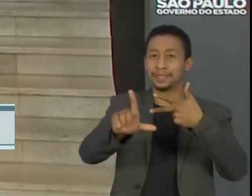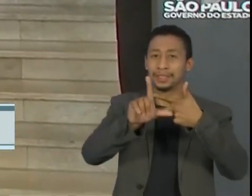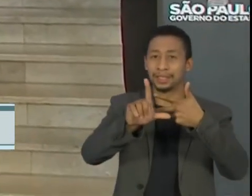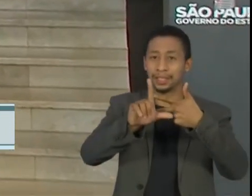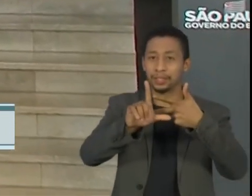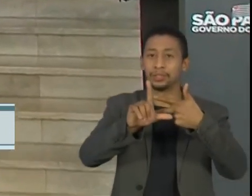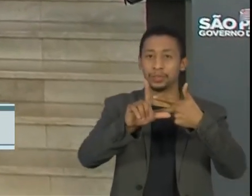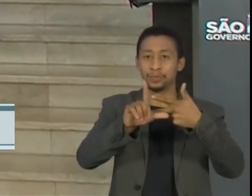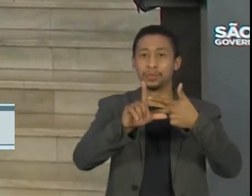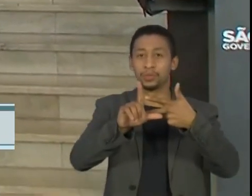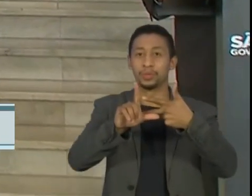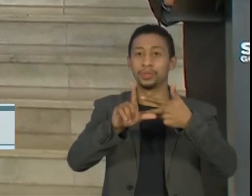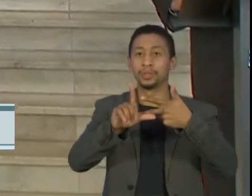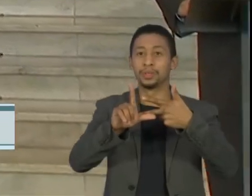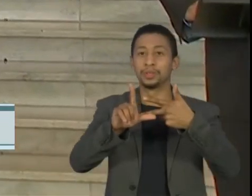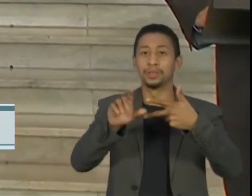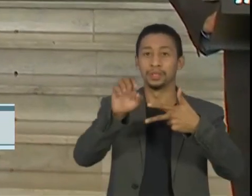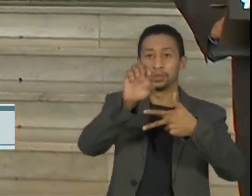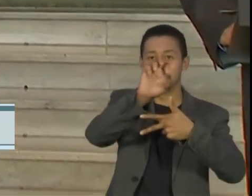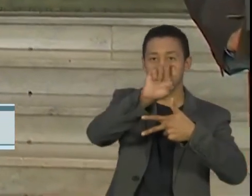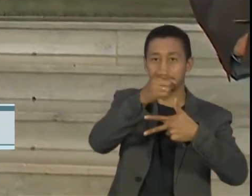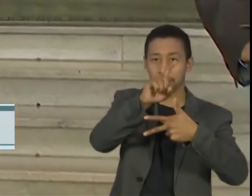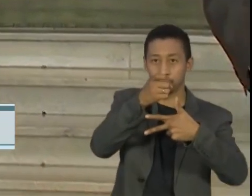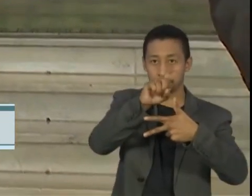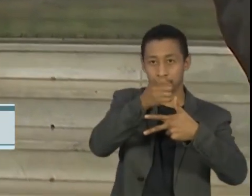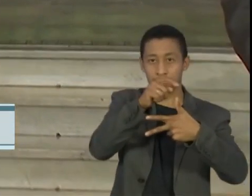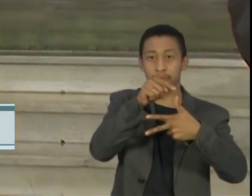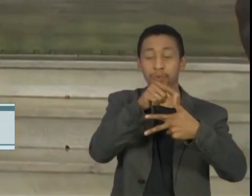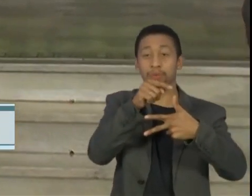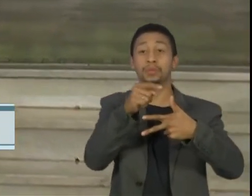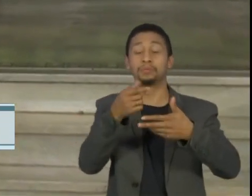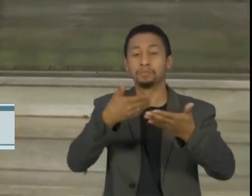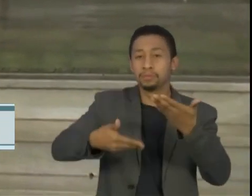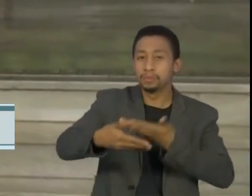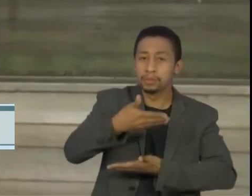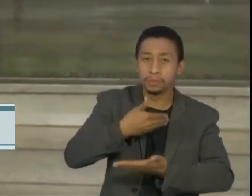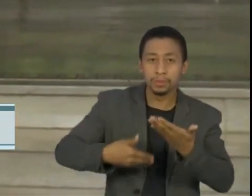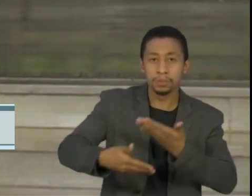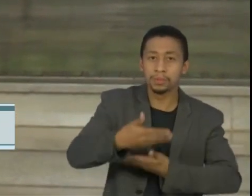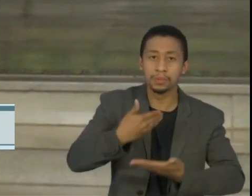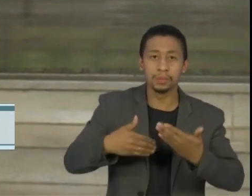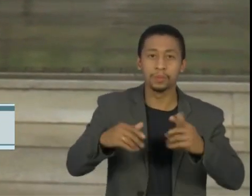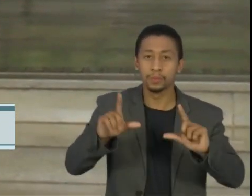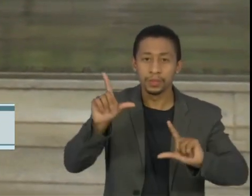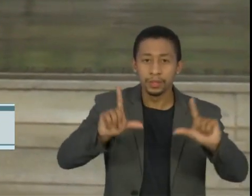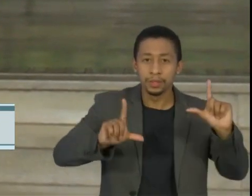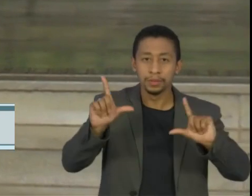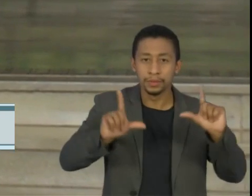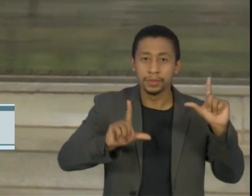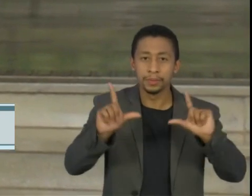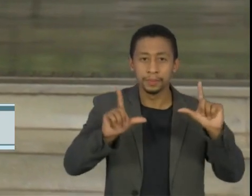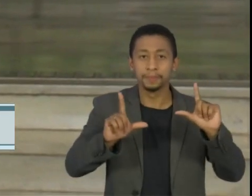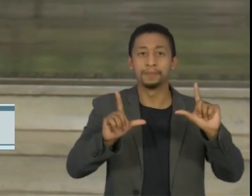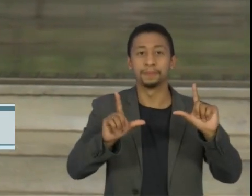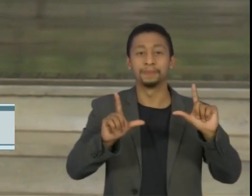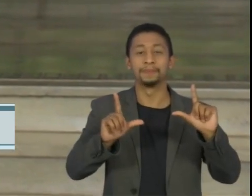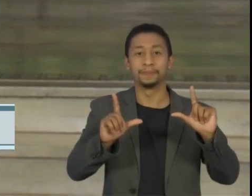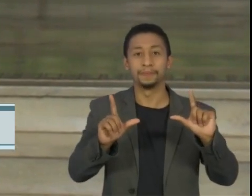Poder Executivo. Ontem assisti pelos canais de televisão a